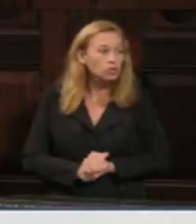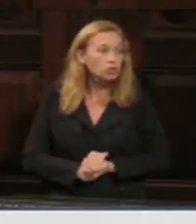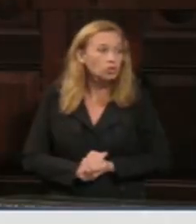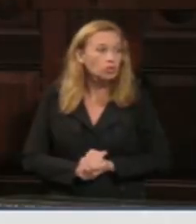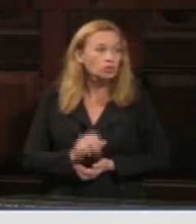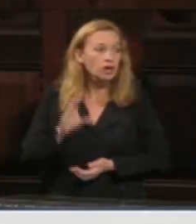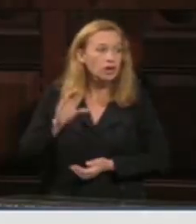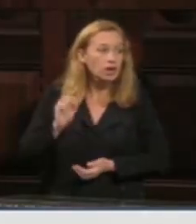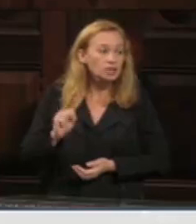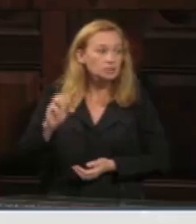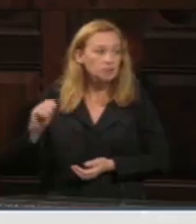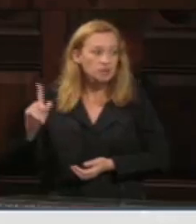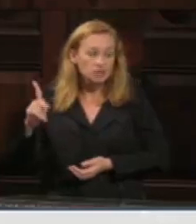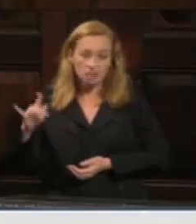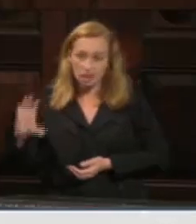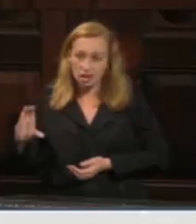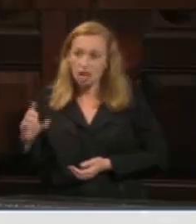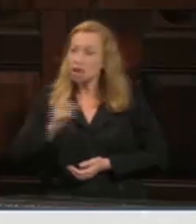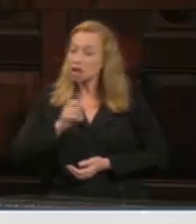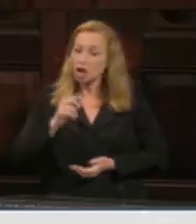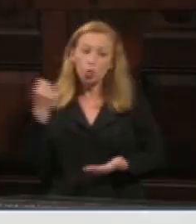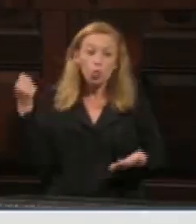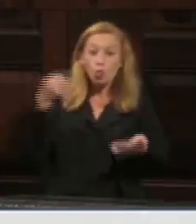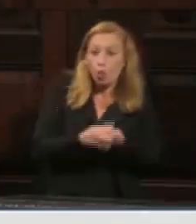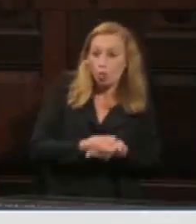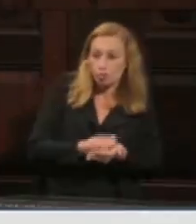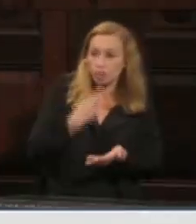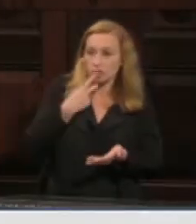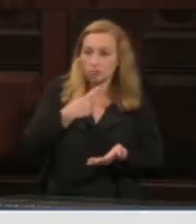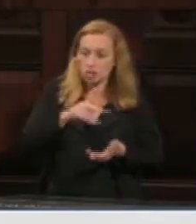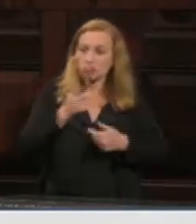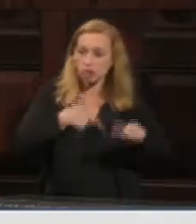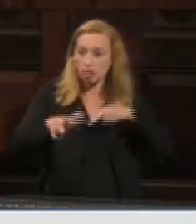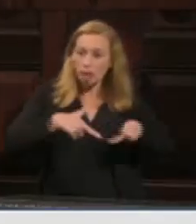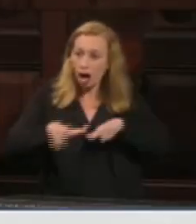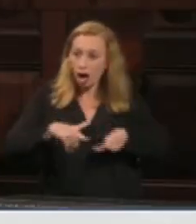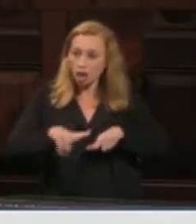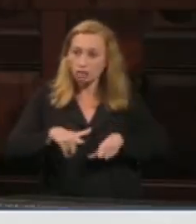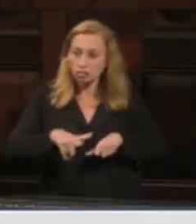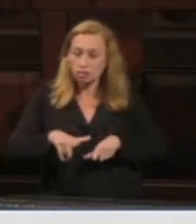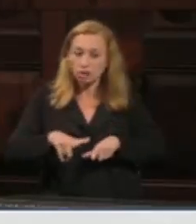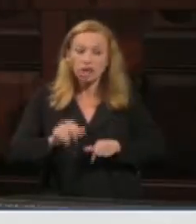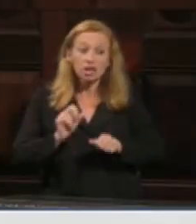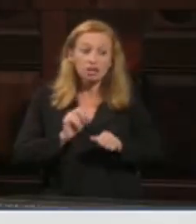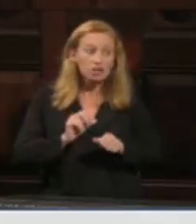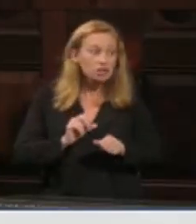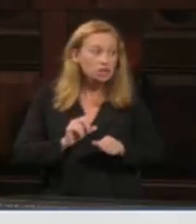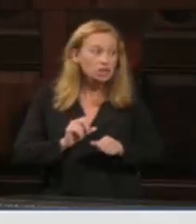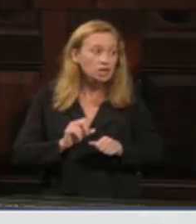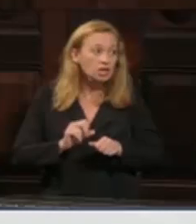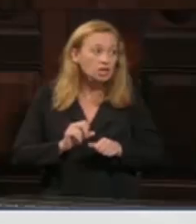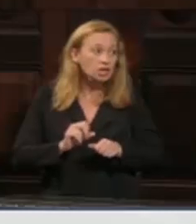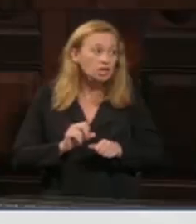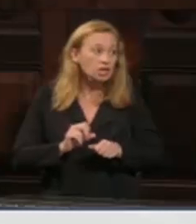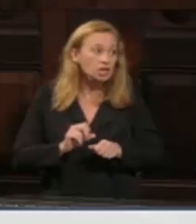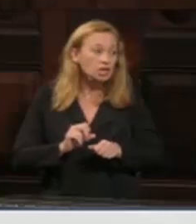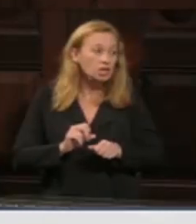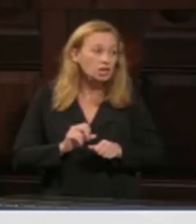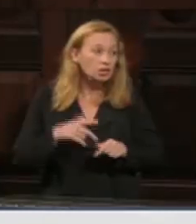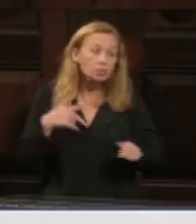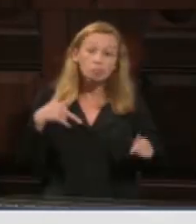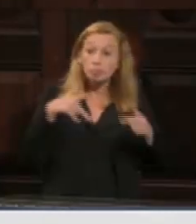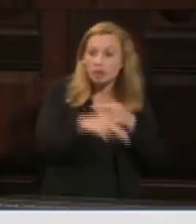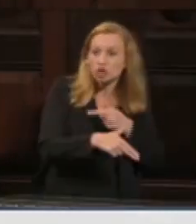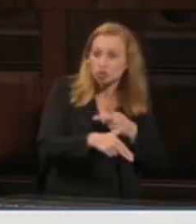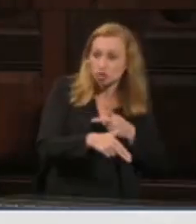papel, ele não só faz o seu papel, ele não pune apenas o contribuinte demorando, ele pune o contribuinte, no caso da